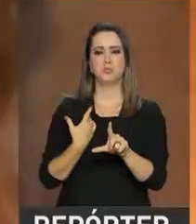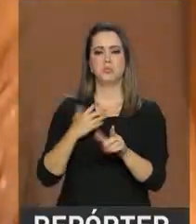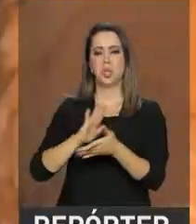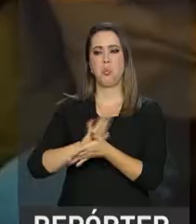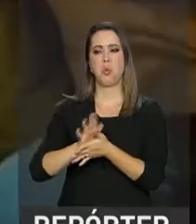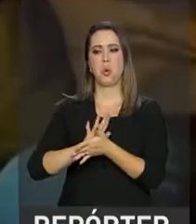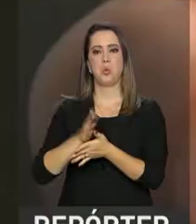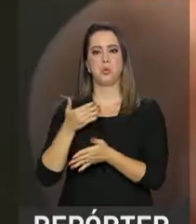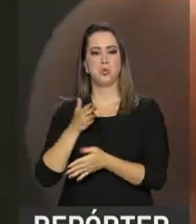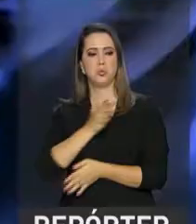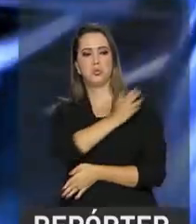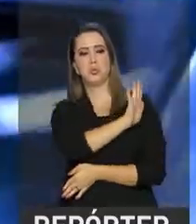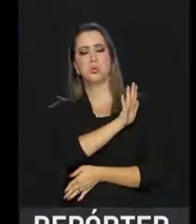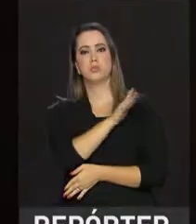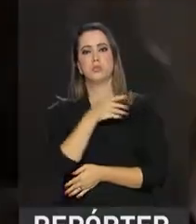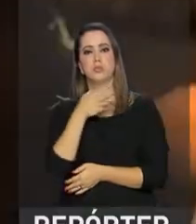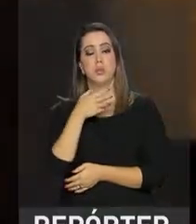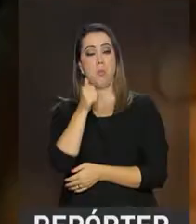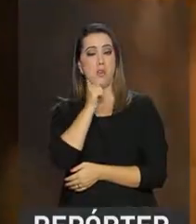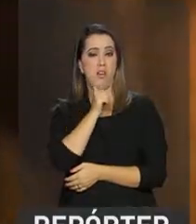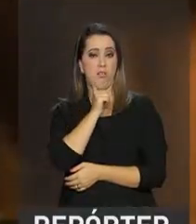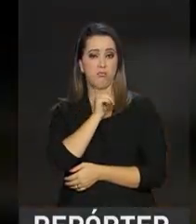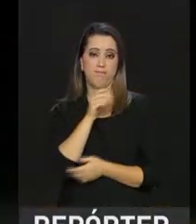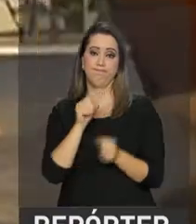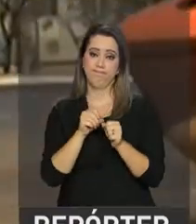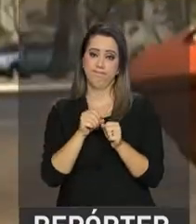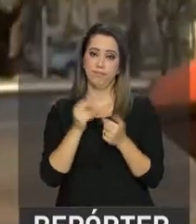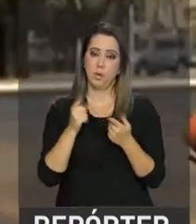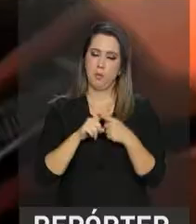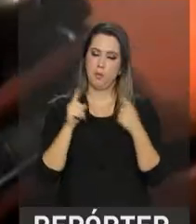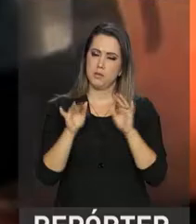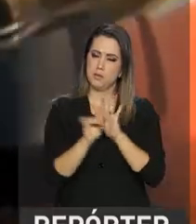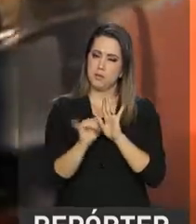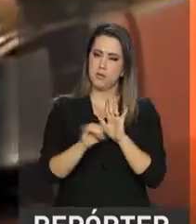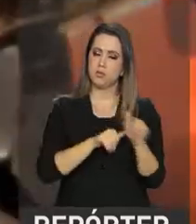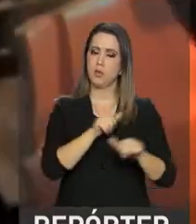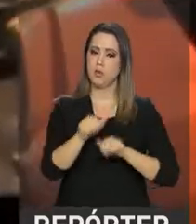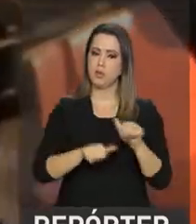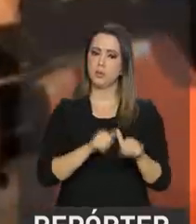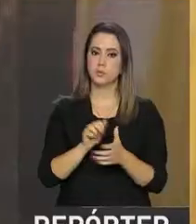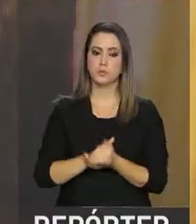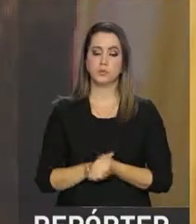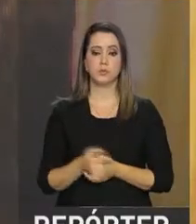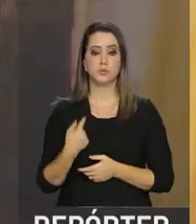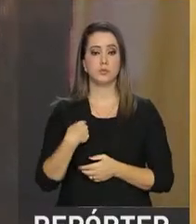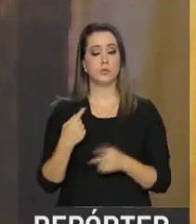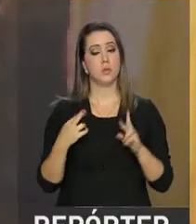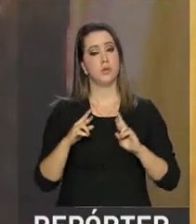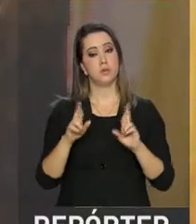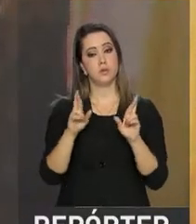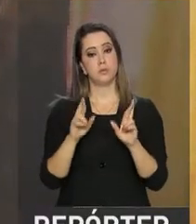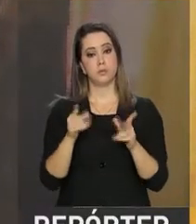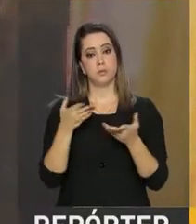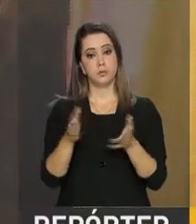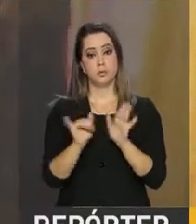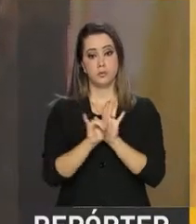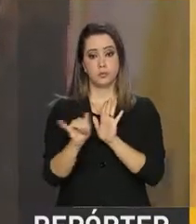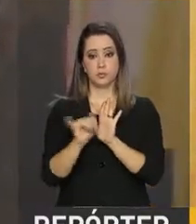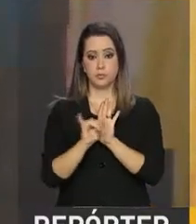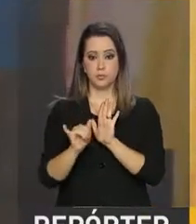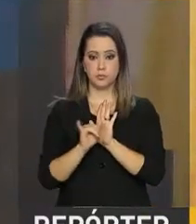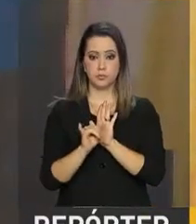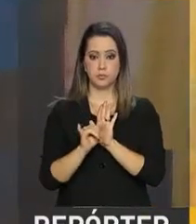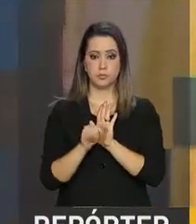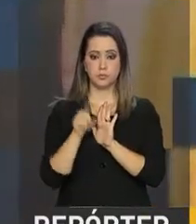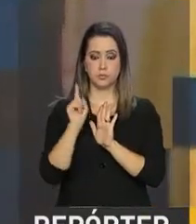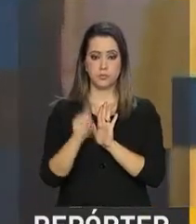cinema mas que esses editais podem ajudar a mudar essa realidade eu espero que esse edital